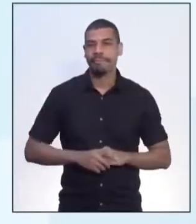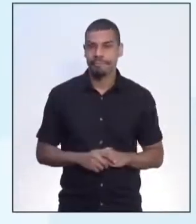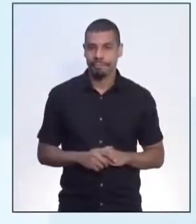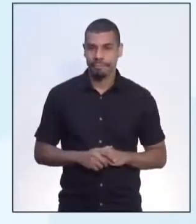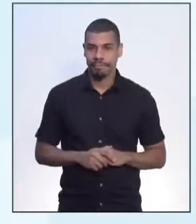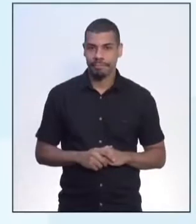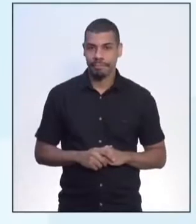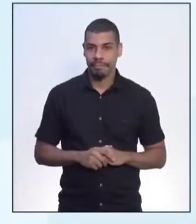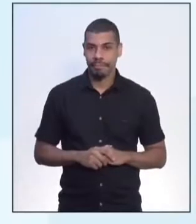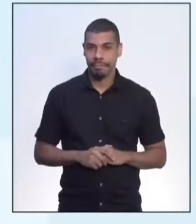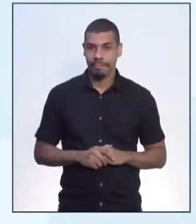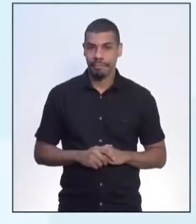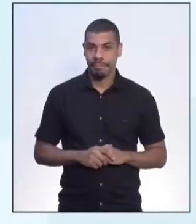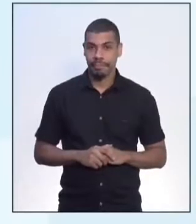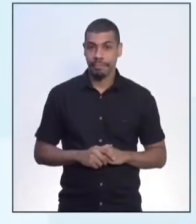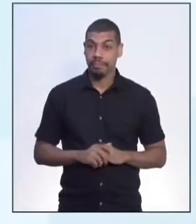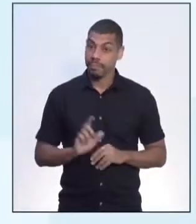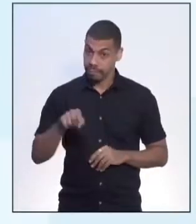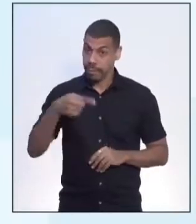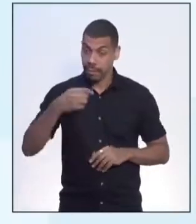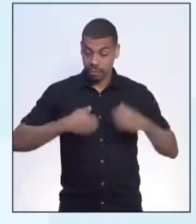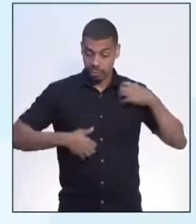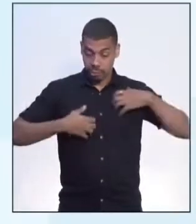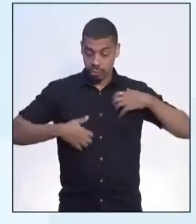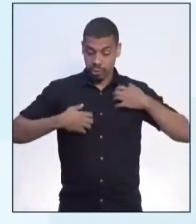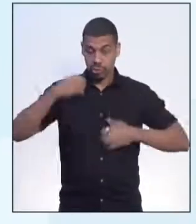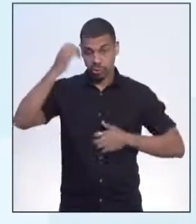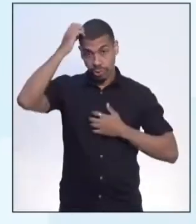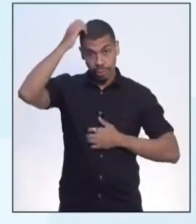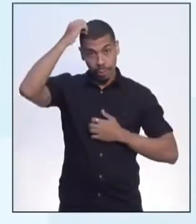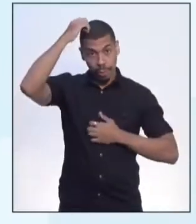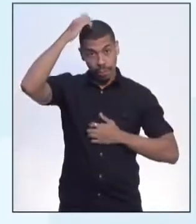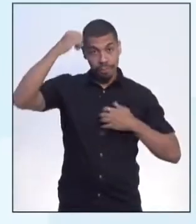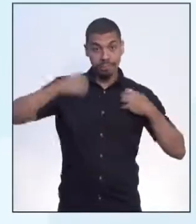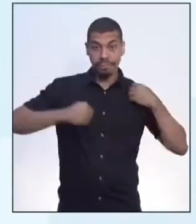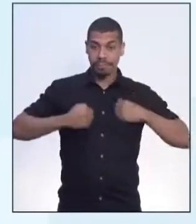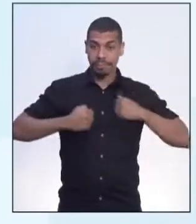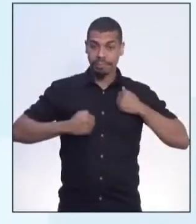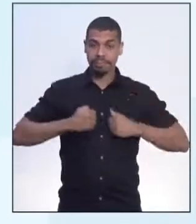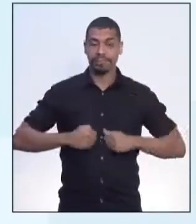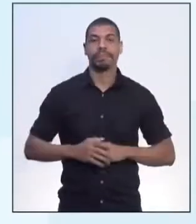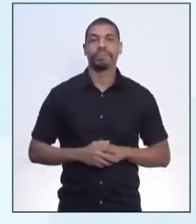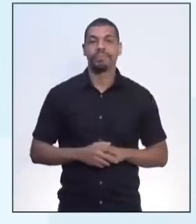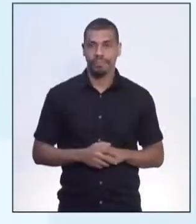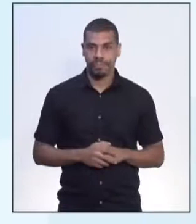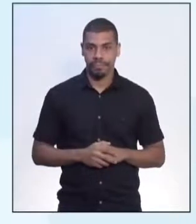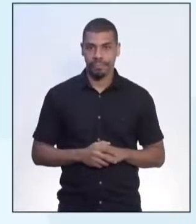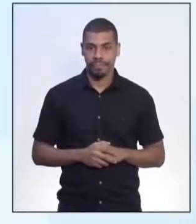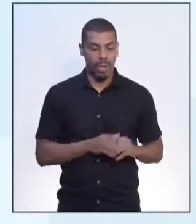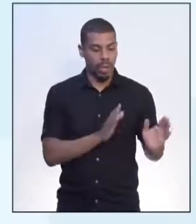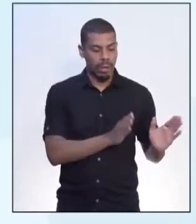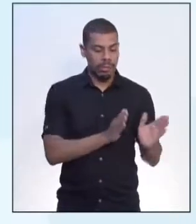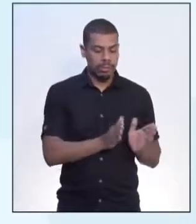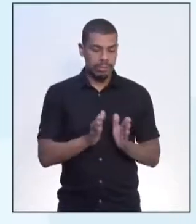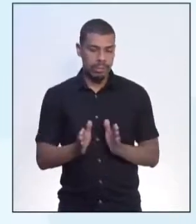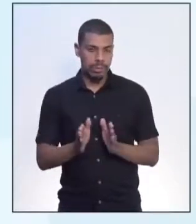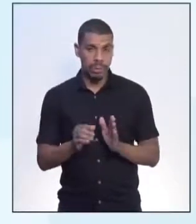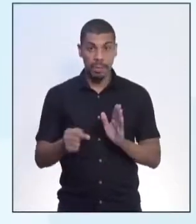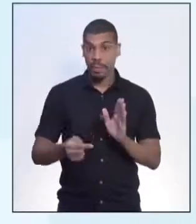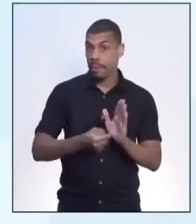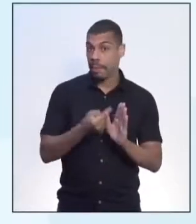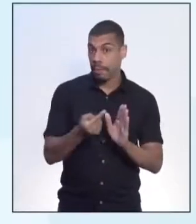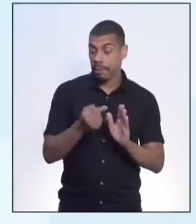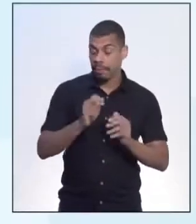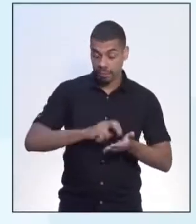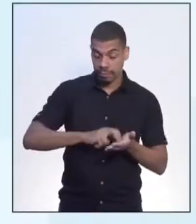shower. Então, eu tomo banho. Ó, then, uma sequência. Primeiro ele levantou às 7, logo em seguida ele